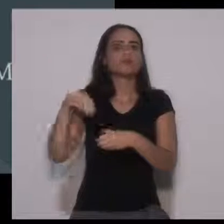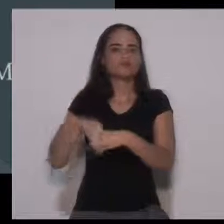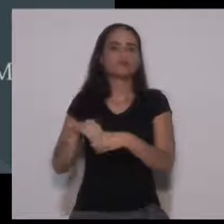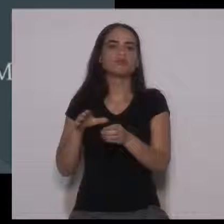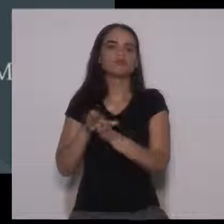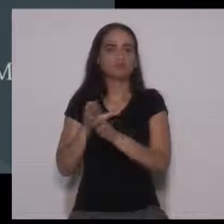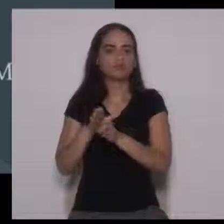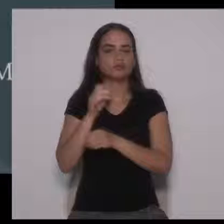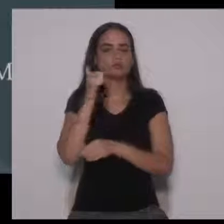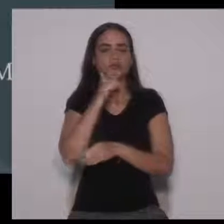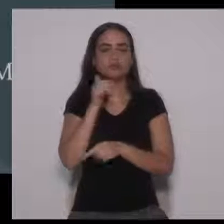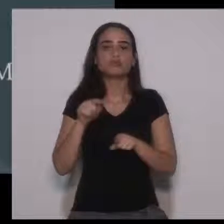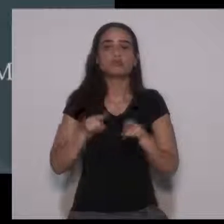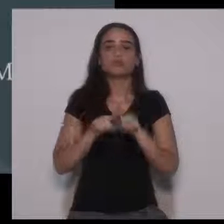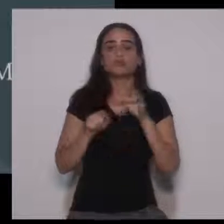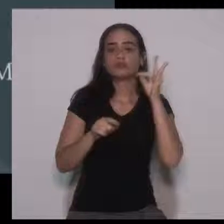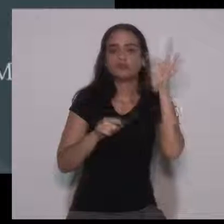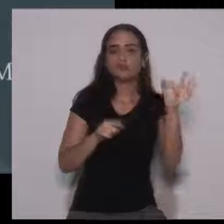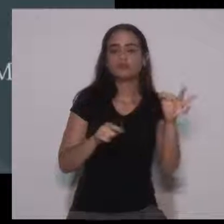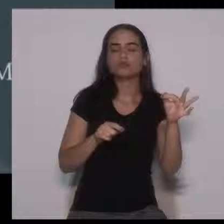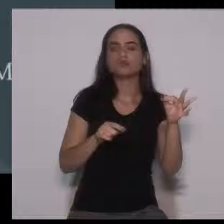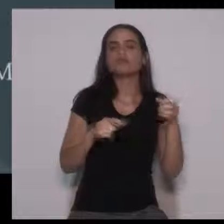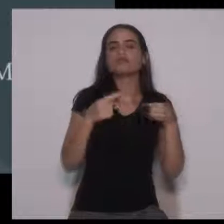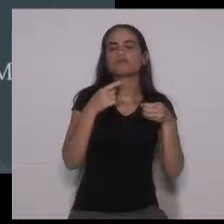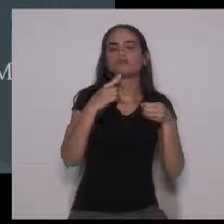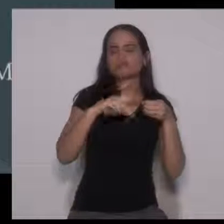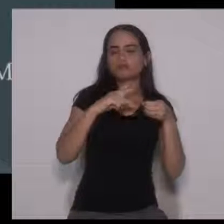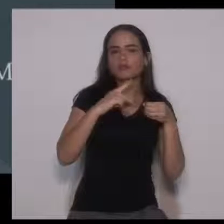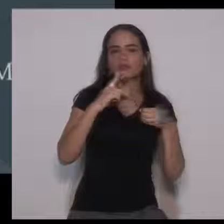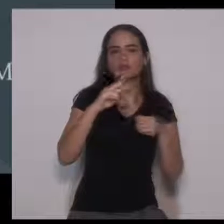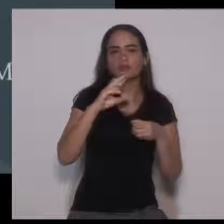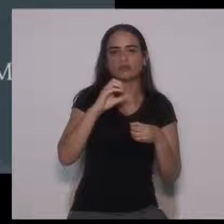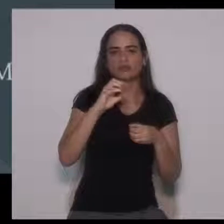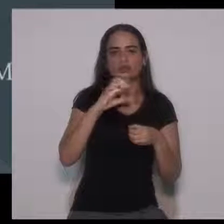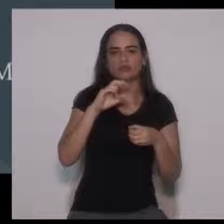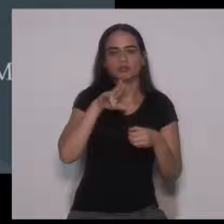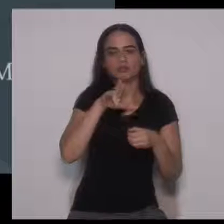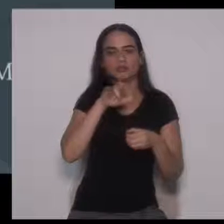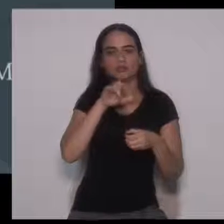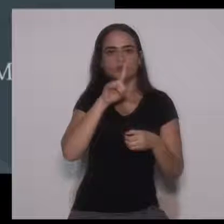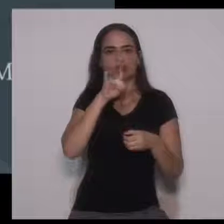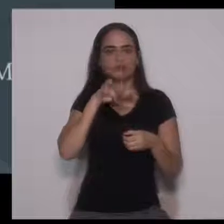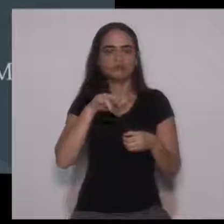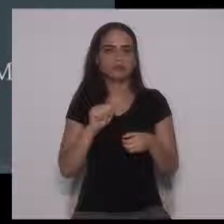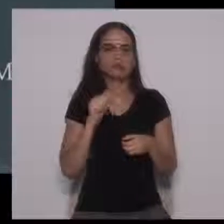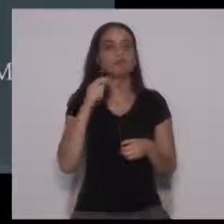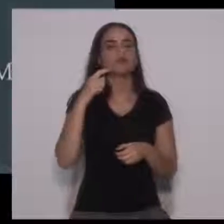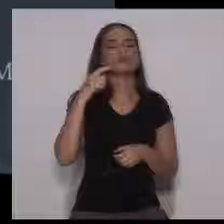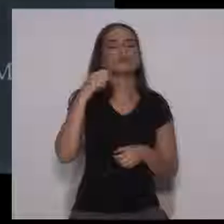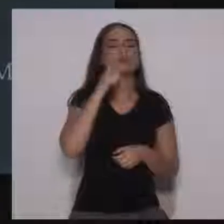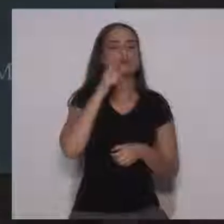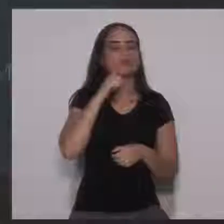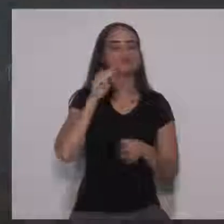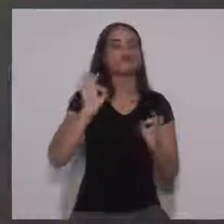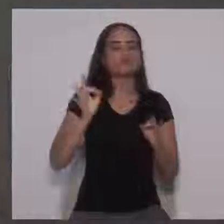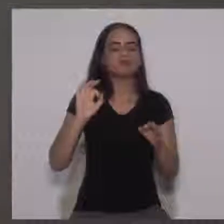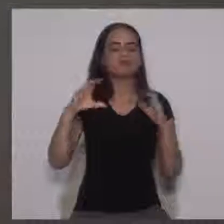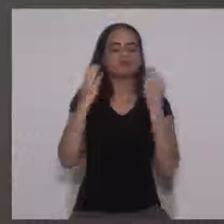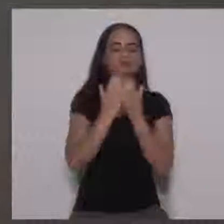Mulher, como também na futura Procuradoria da Mulher, que eu tenho certeza que essa casa vai aprovar.